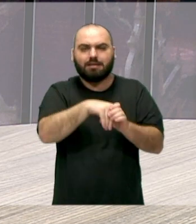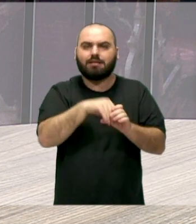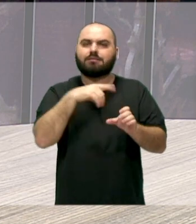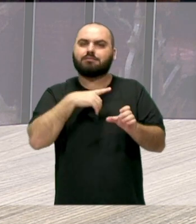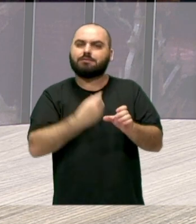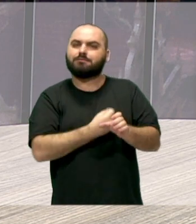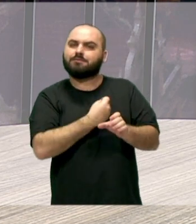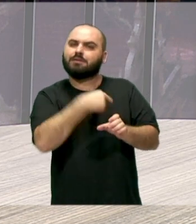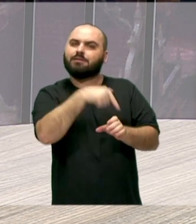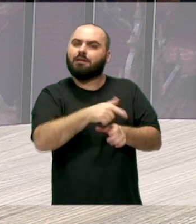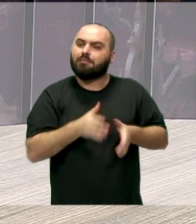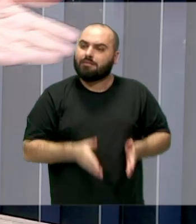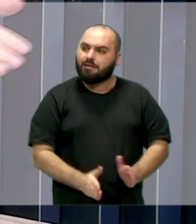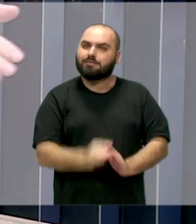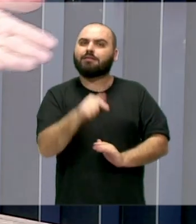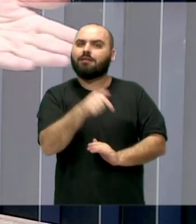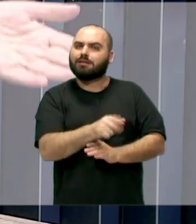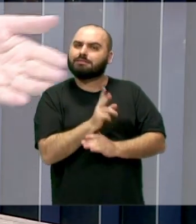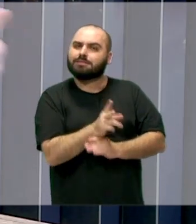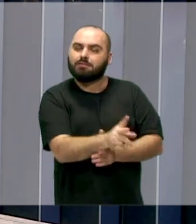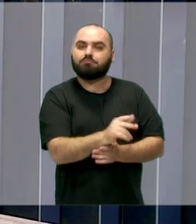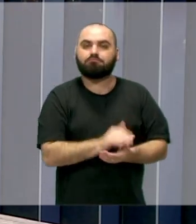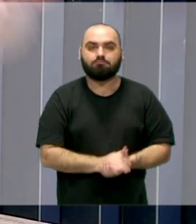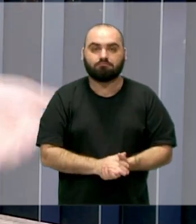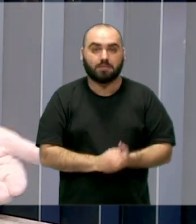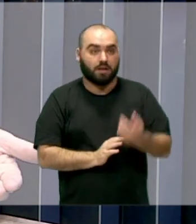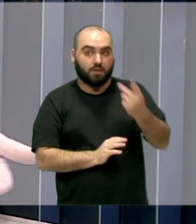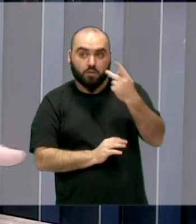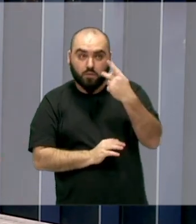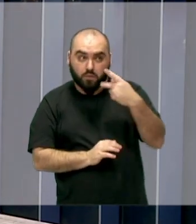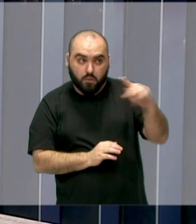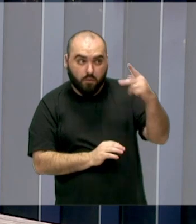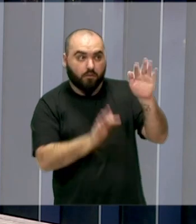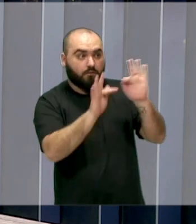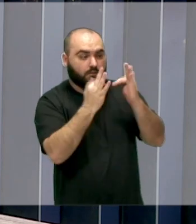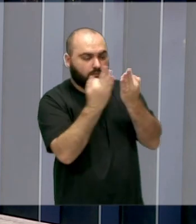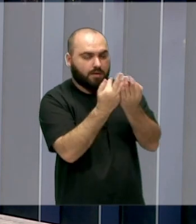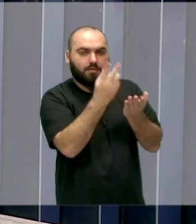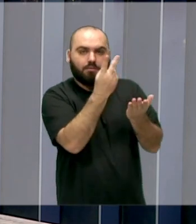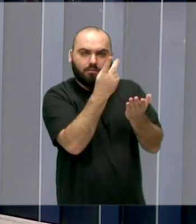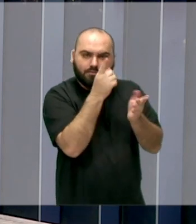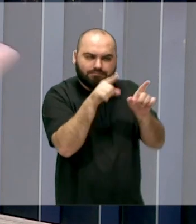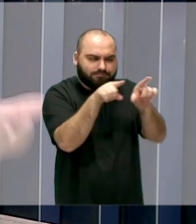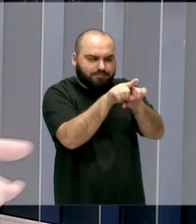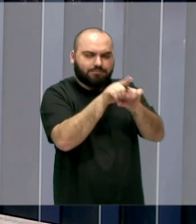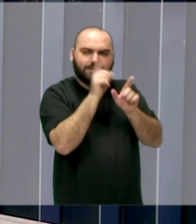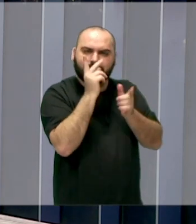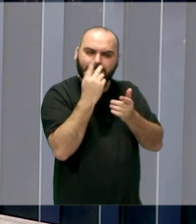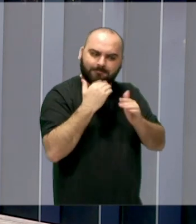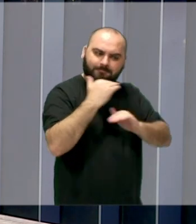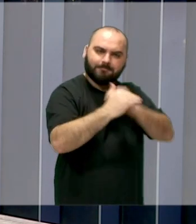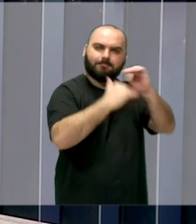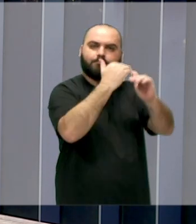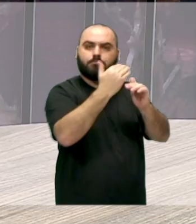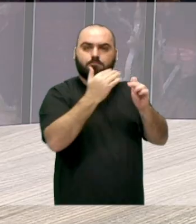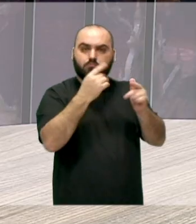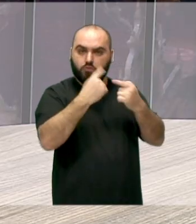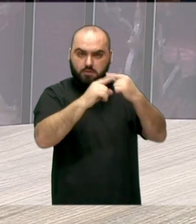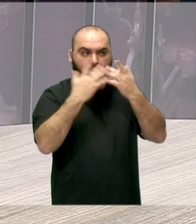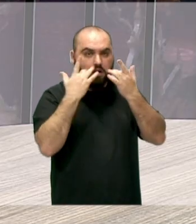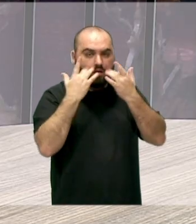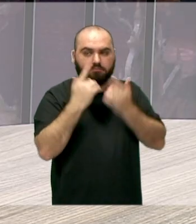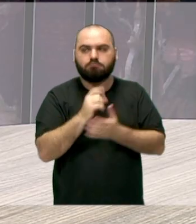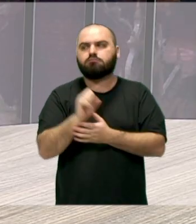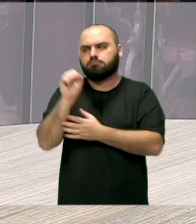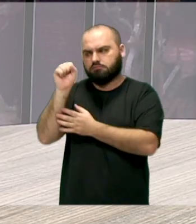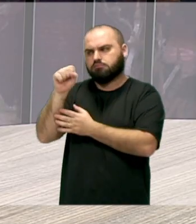sempre vivi aqui. E a tua família também sempre envolvida com essa parte de música, essa parte artística, né? Isso, eu tenho